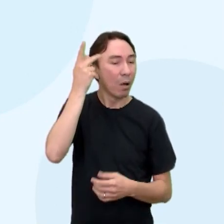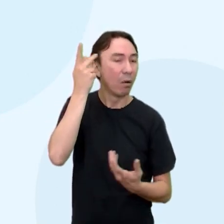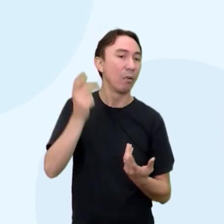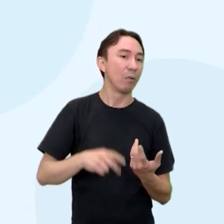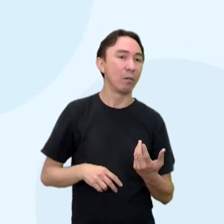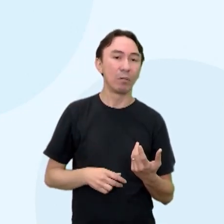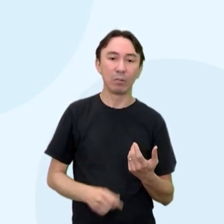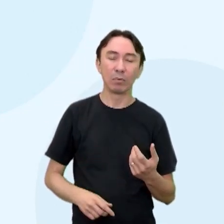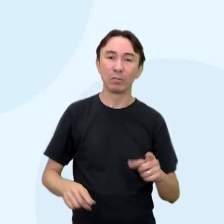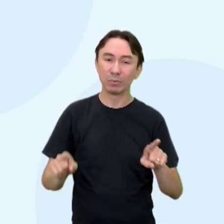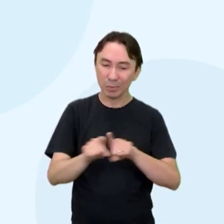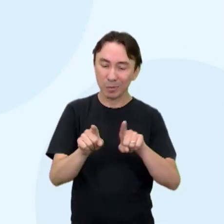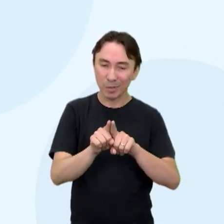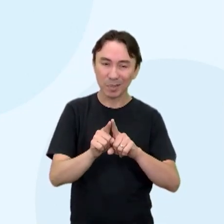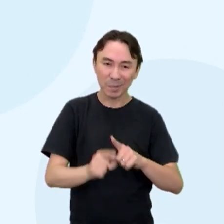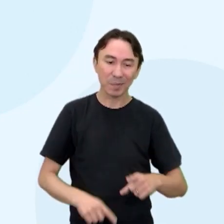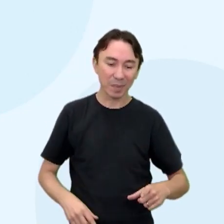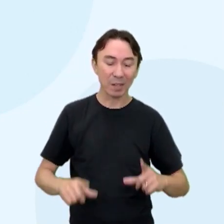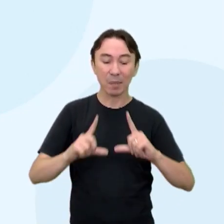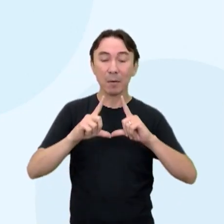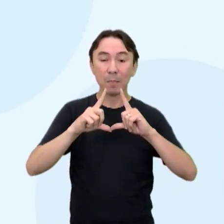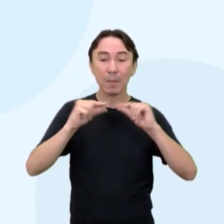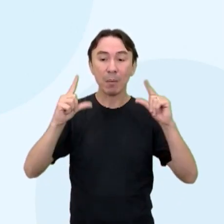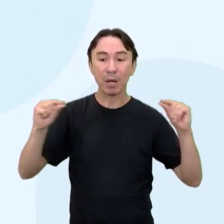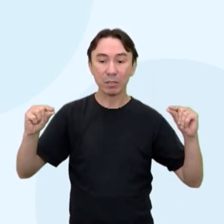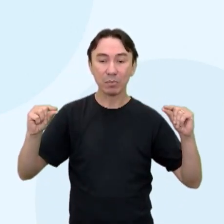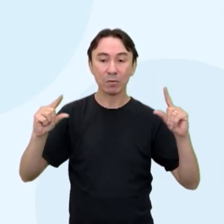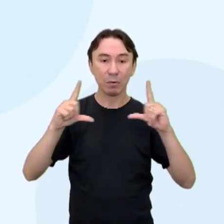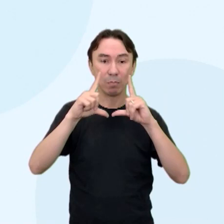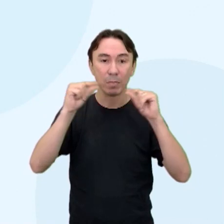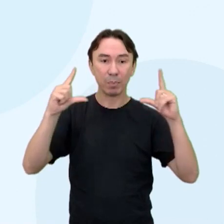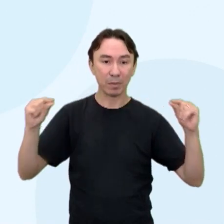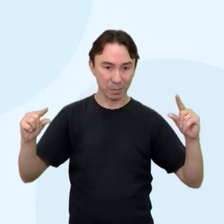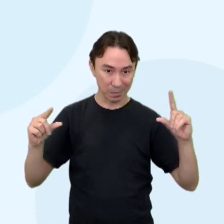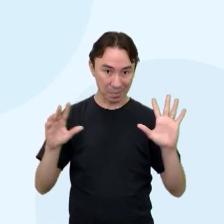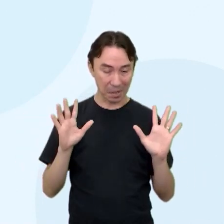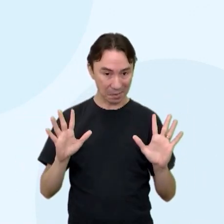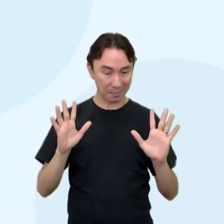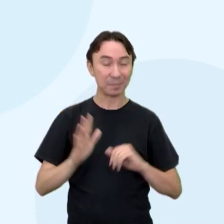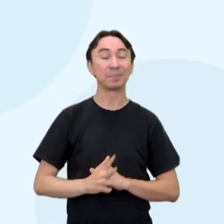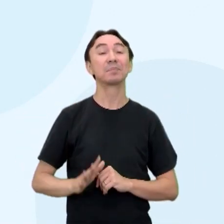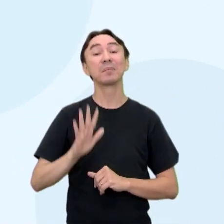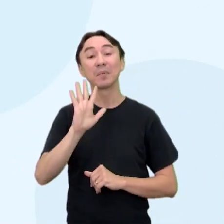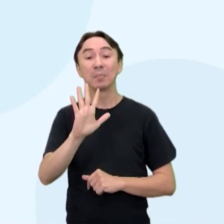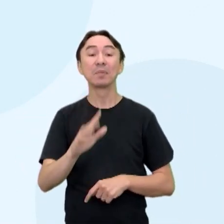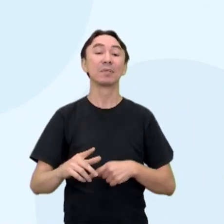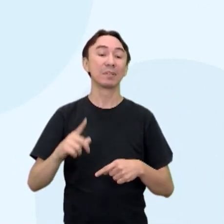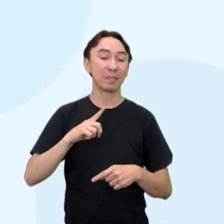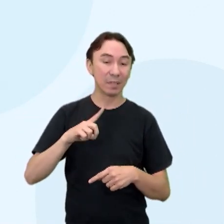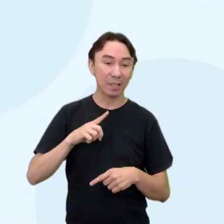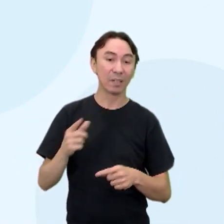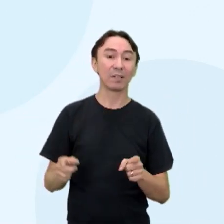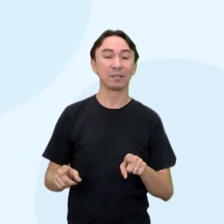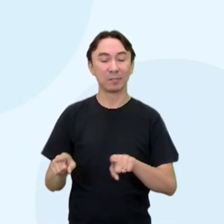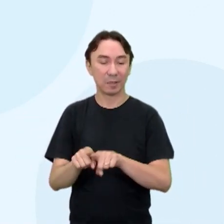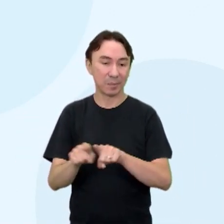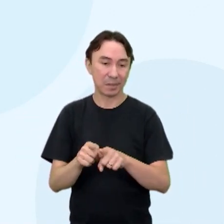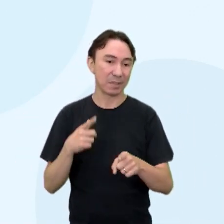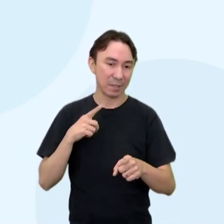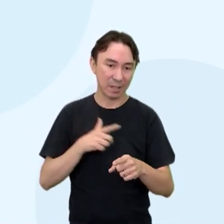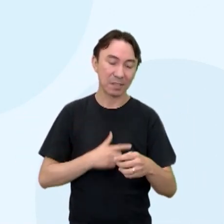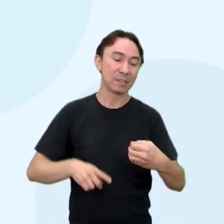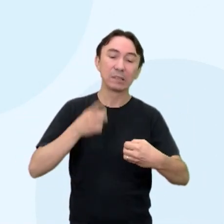as principais metrópoles nacionais, né, naquela época. E aí faz a sequência hierárquica aí de metrópole regional,